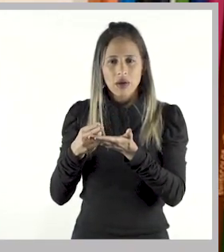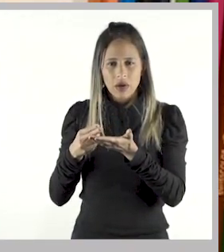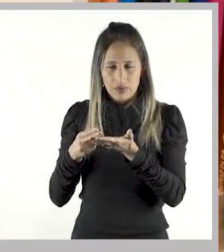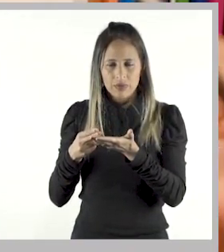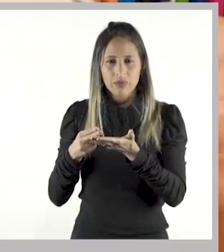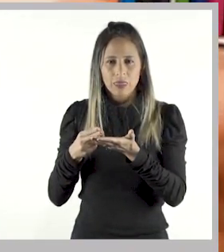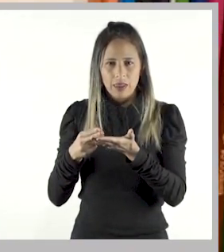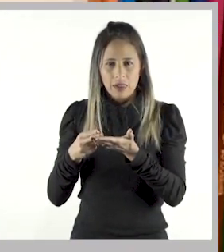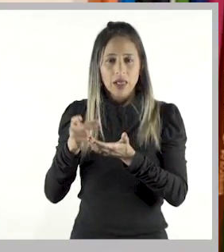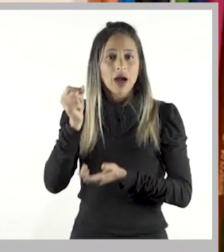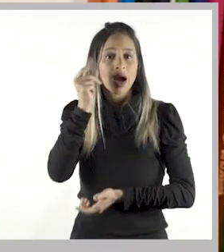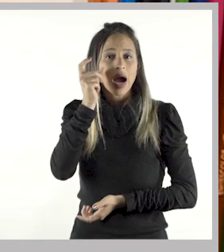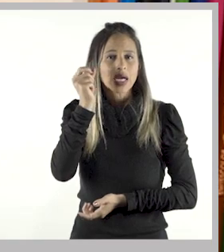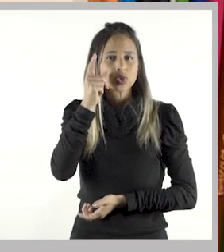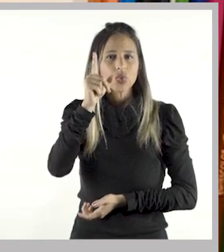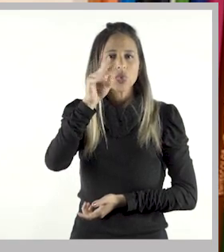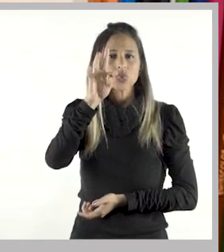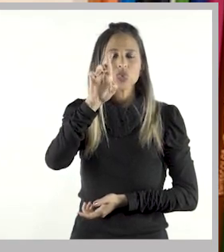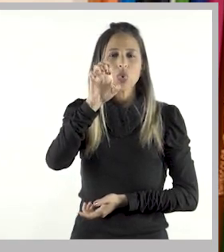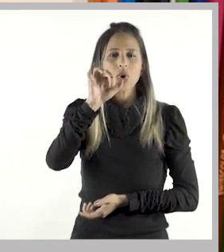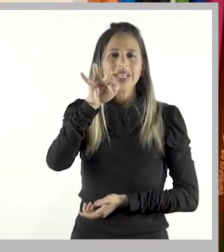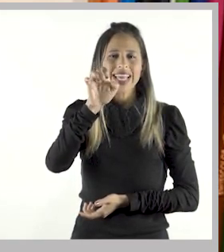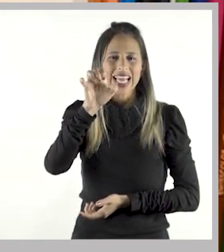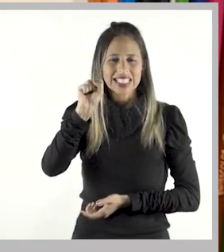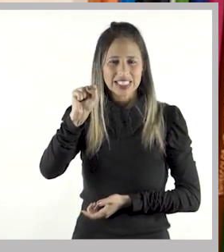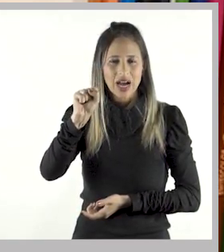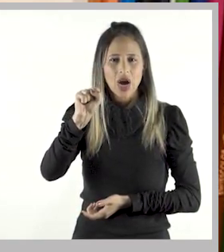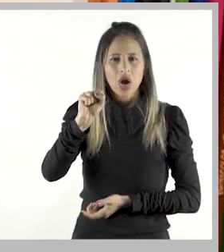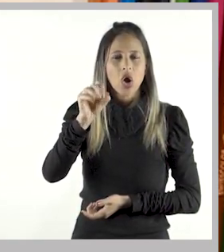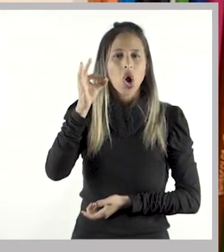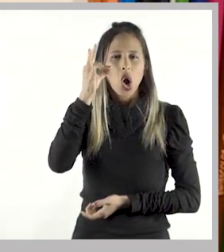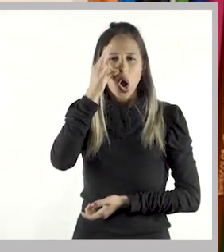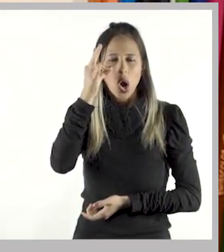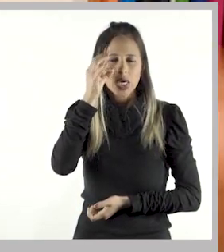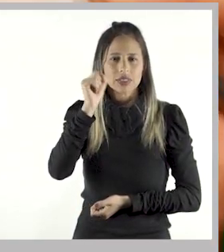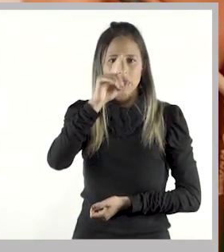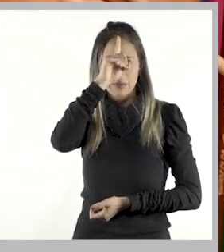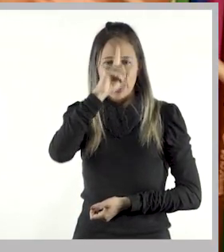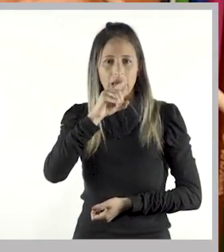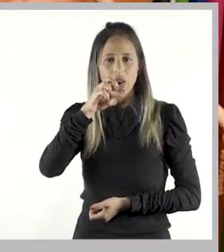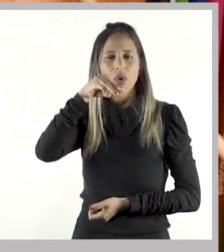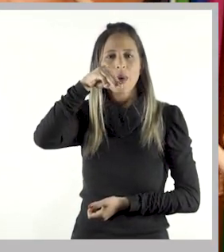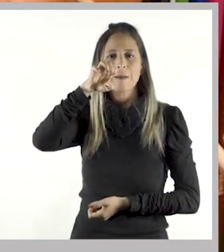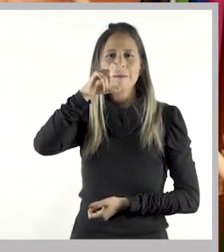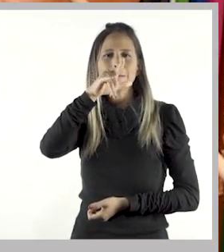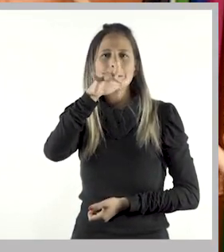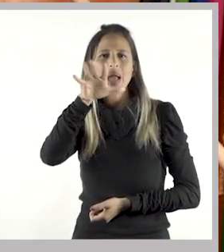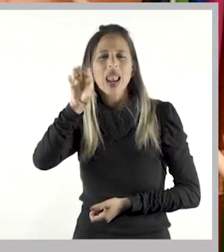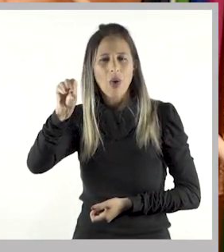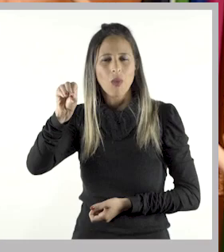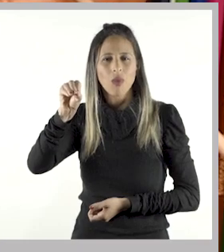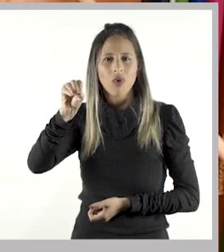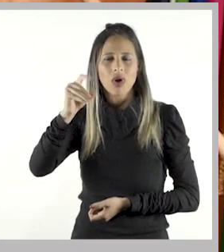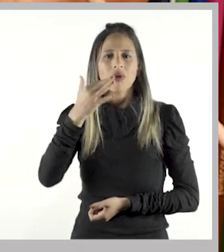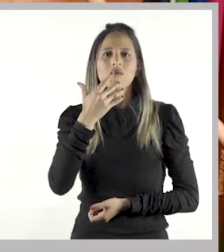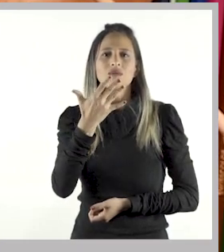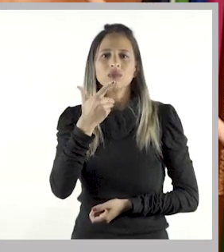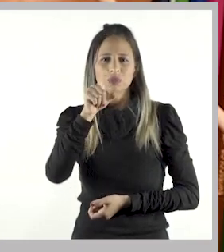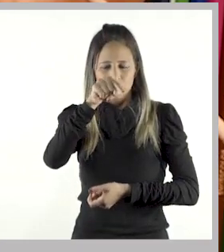azul turquesa, um rosa, um amarelo, um melão, que dessa paleta mais